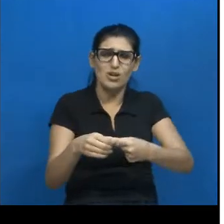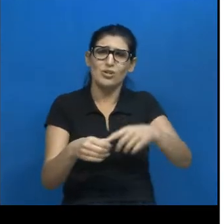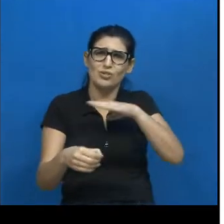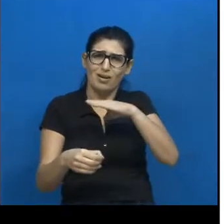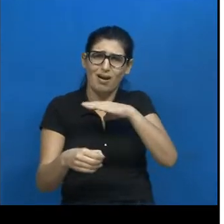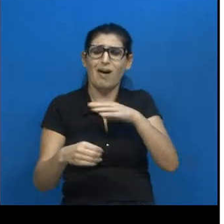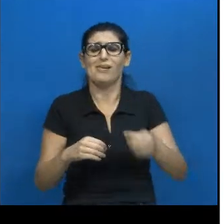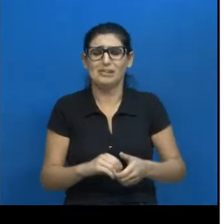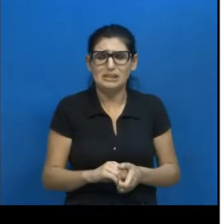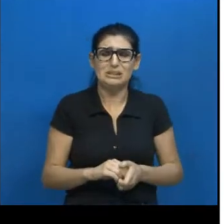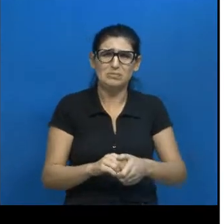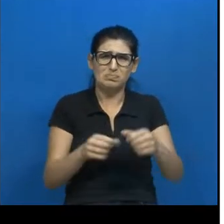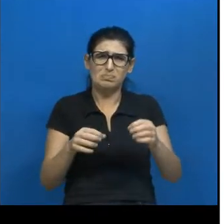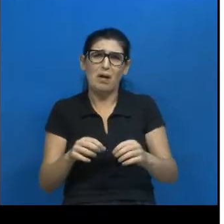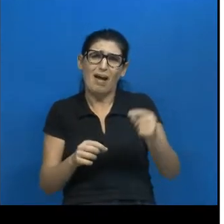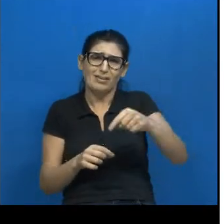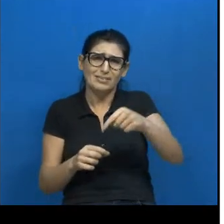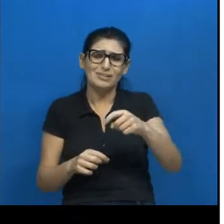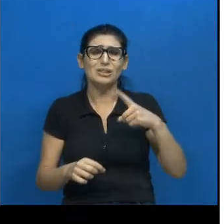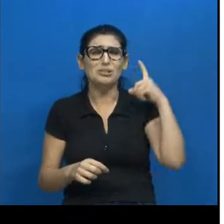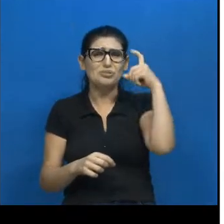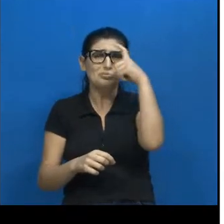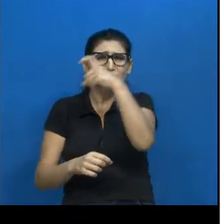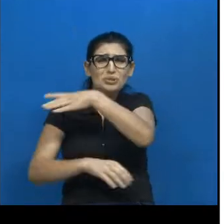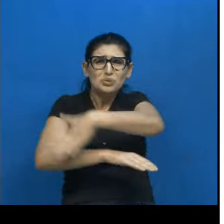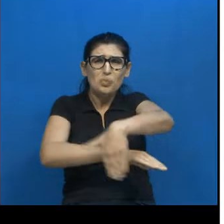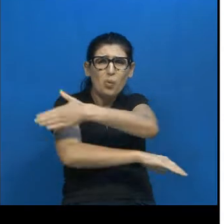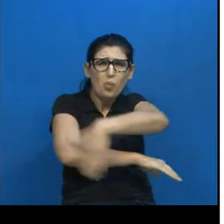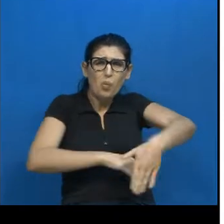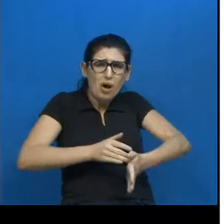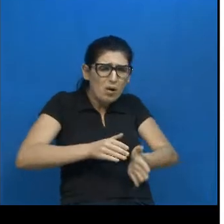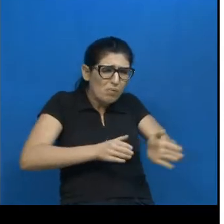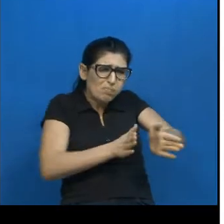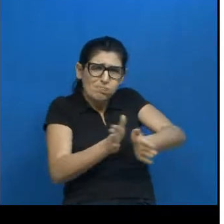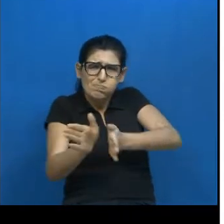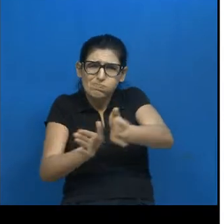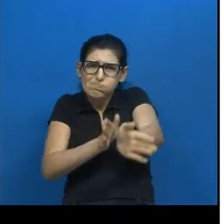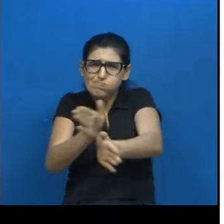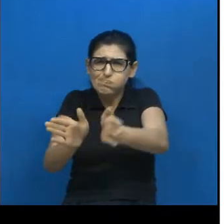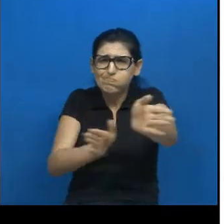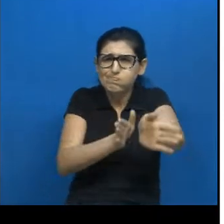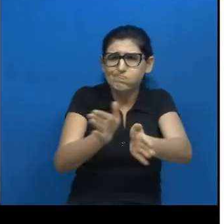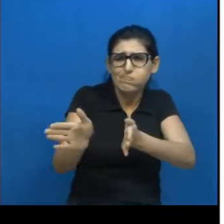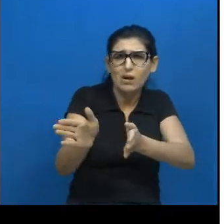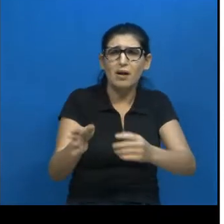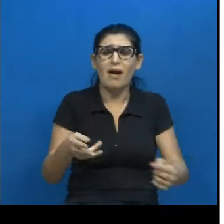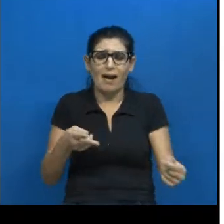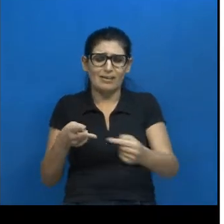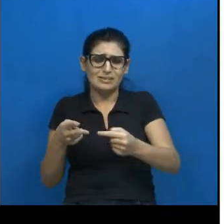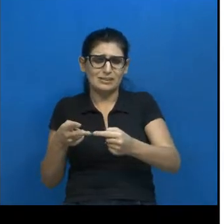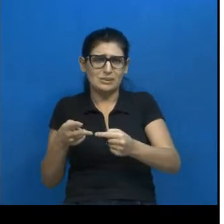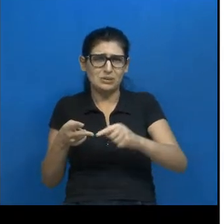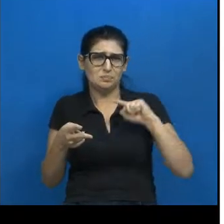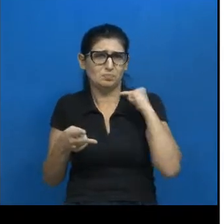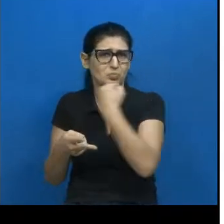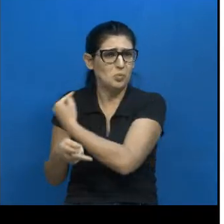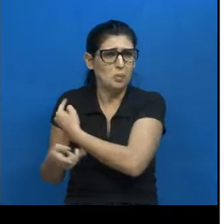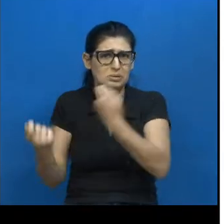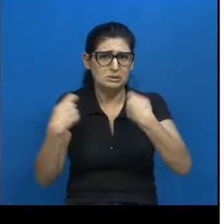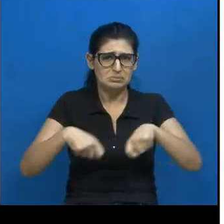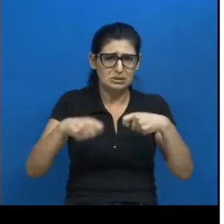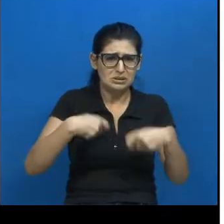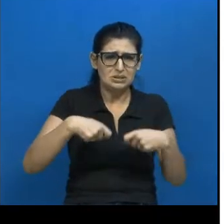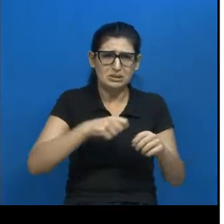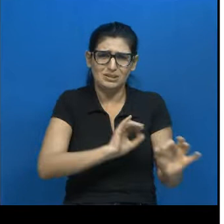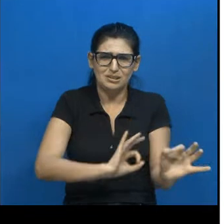é um viário de difícil locomoção. Então, nessa segunda fase, quando a gente for trabalhar com ela, nós vamos ter que mexer